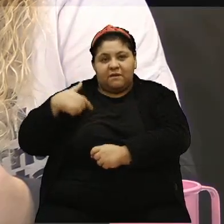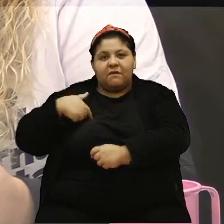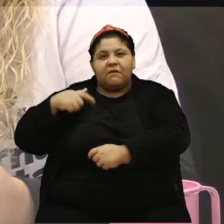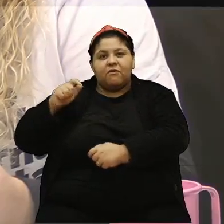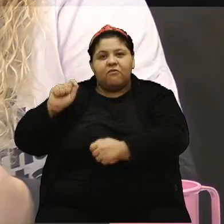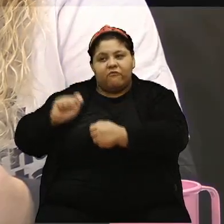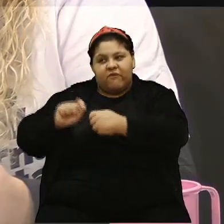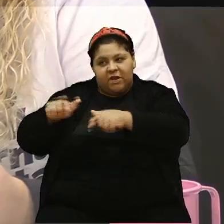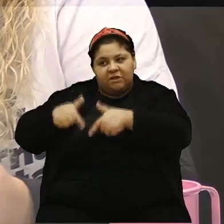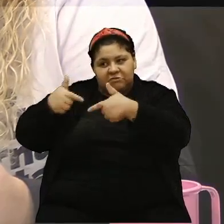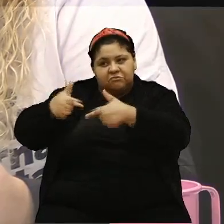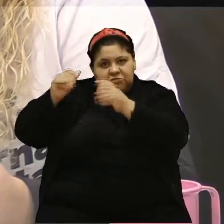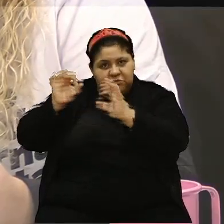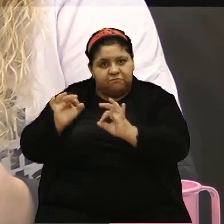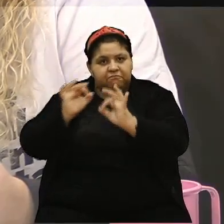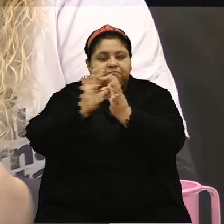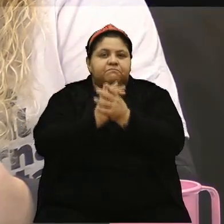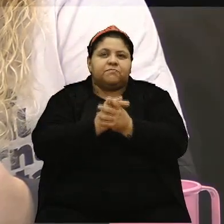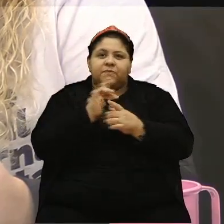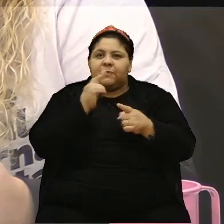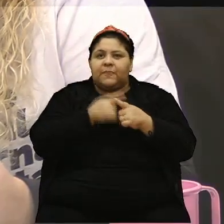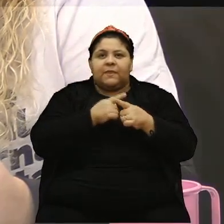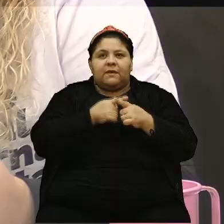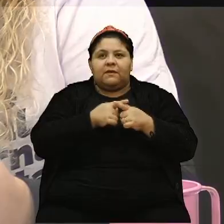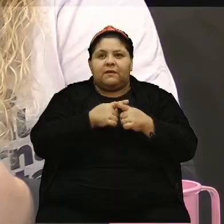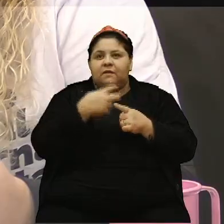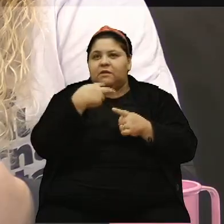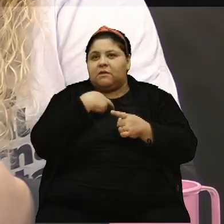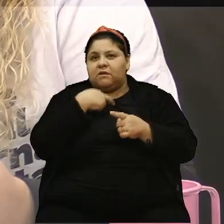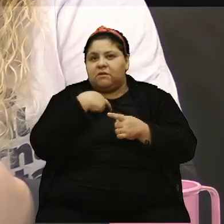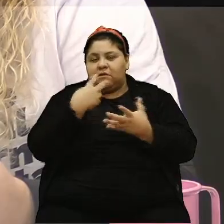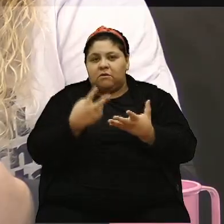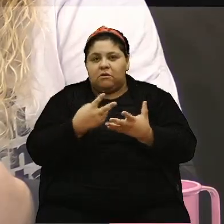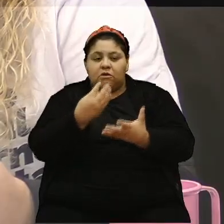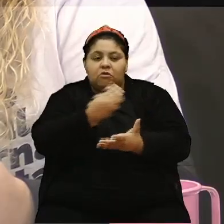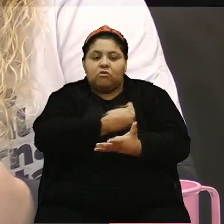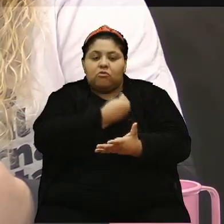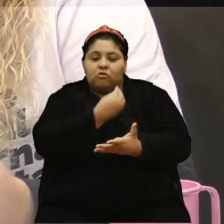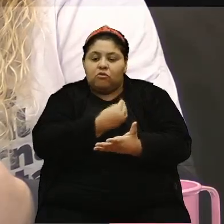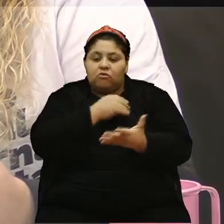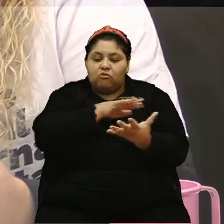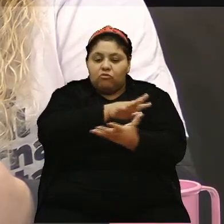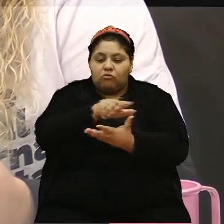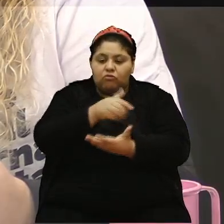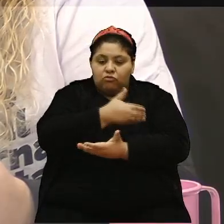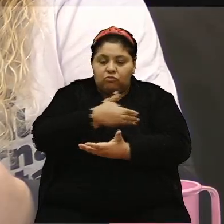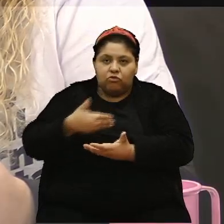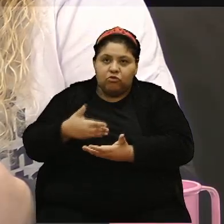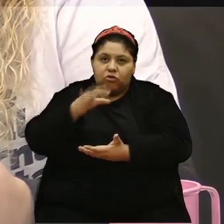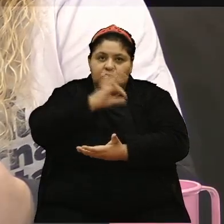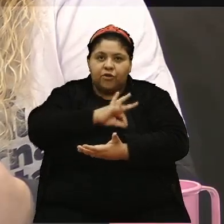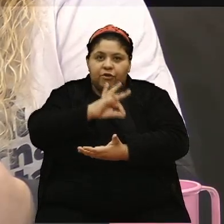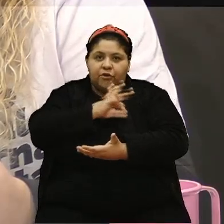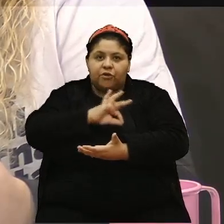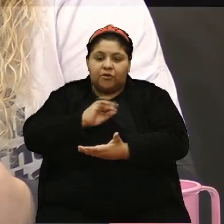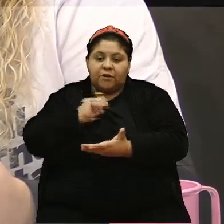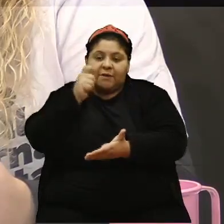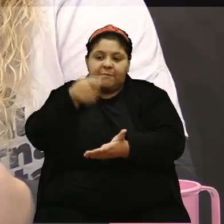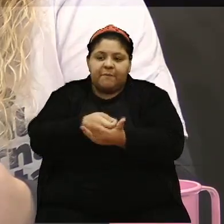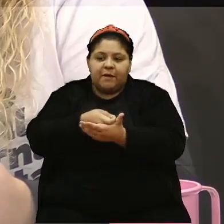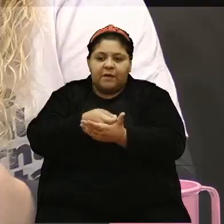devidos fins cabíveis. Porque não é possível que se viva num mundo público ganhando dinheiro de quem paga